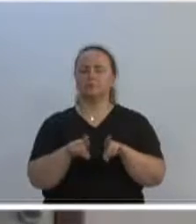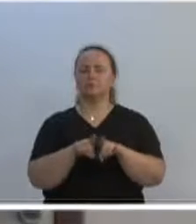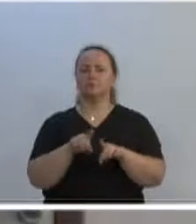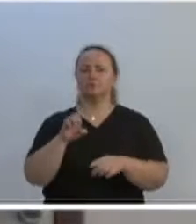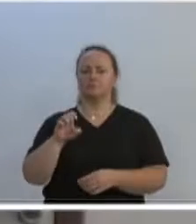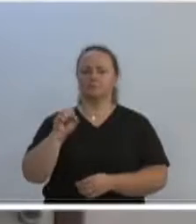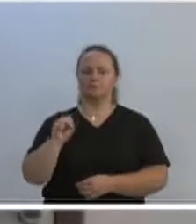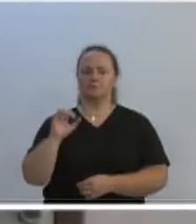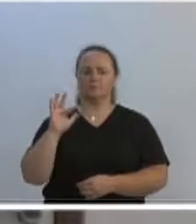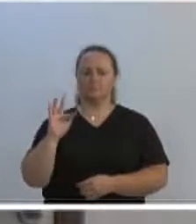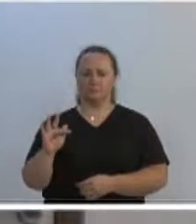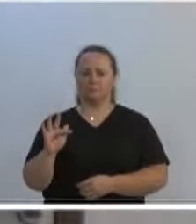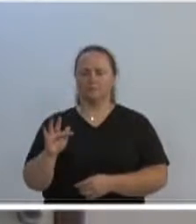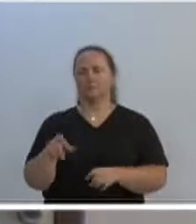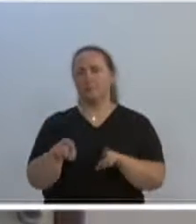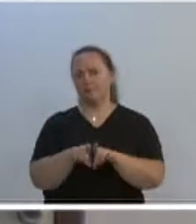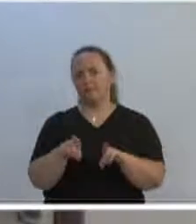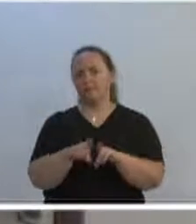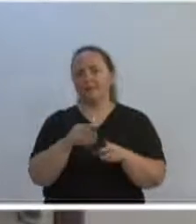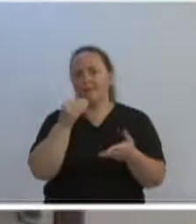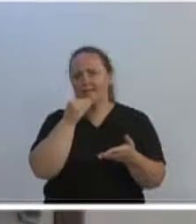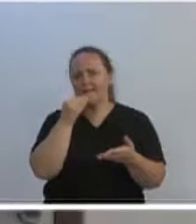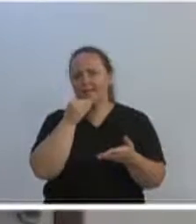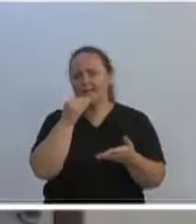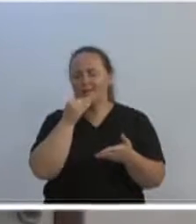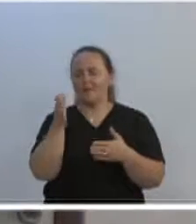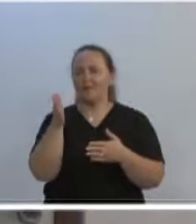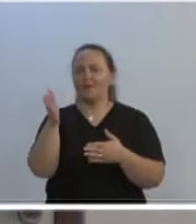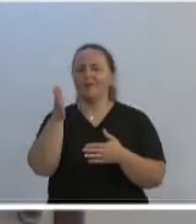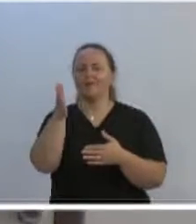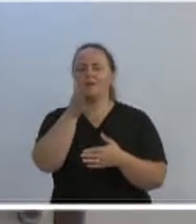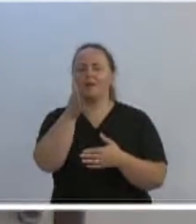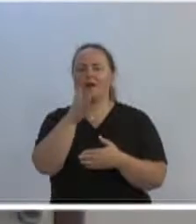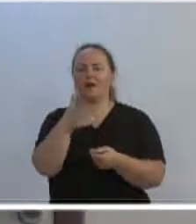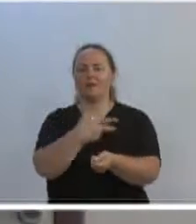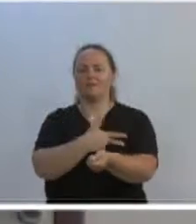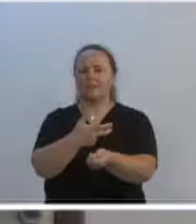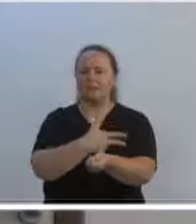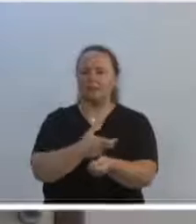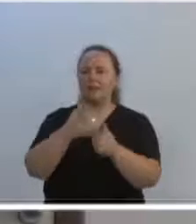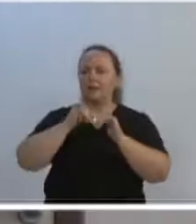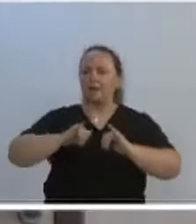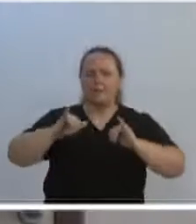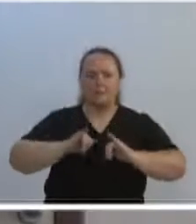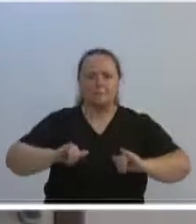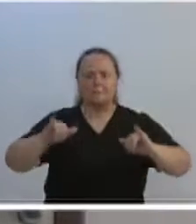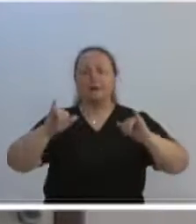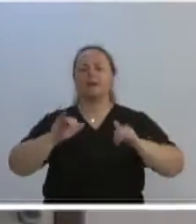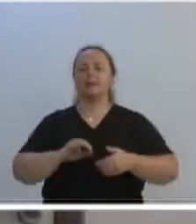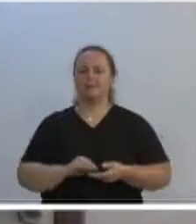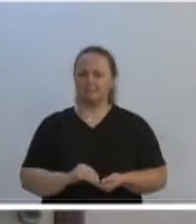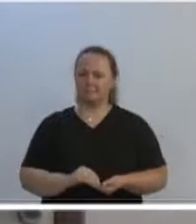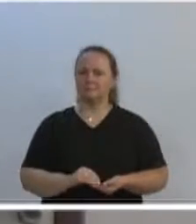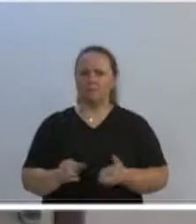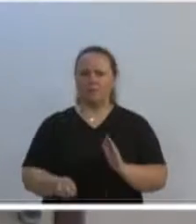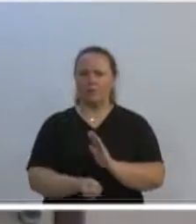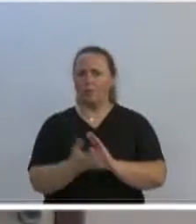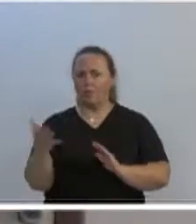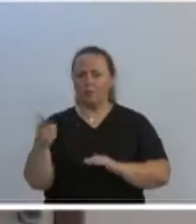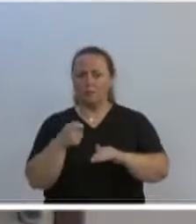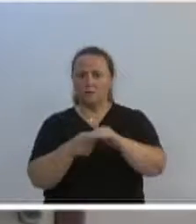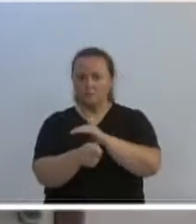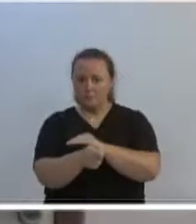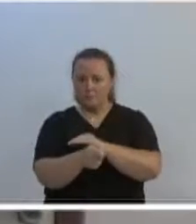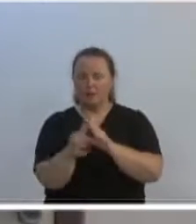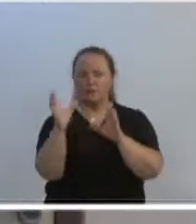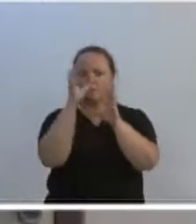ESFs. Sem falar dos atendimentos setoriais, das vacinações, das campanhas. Os números são impressionantes.